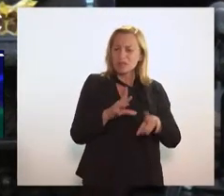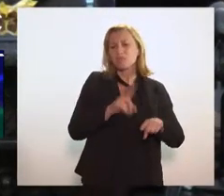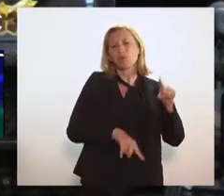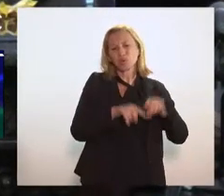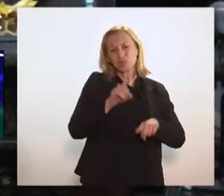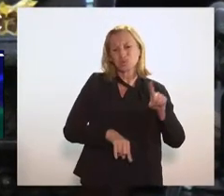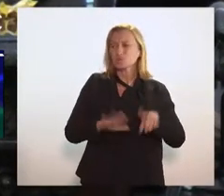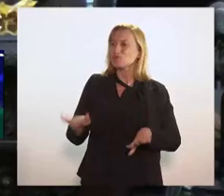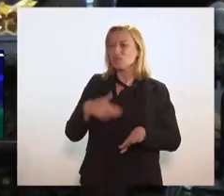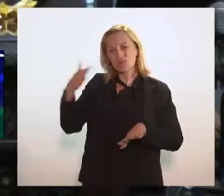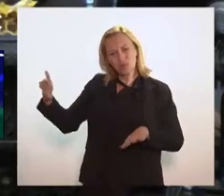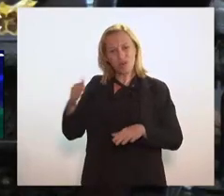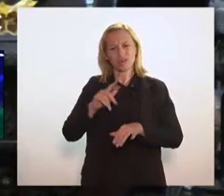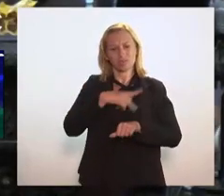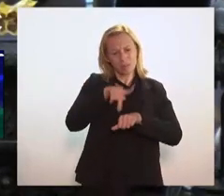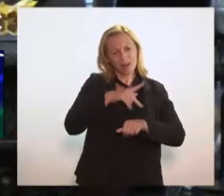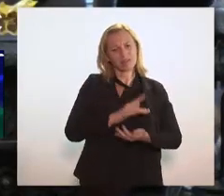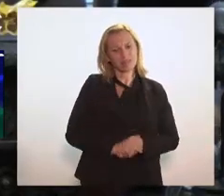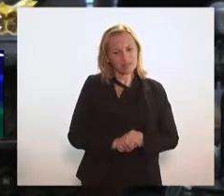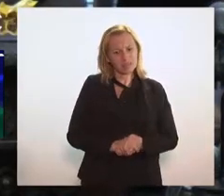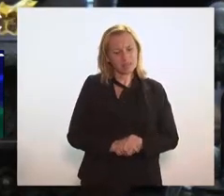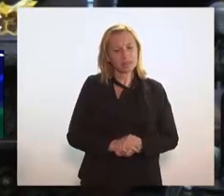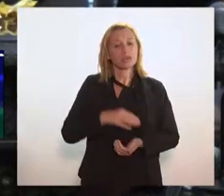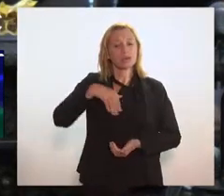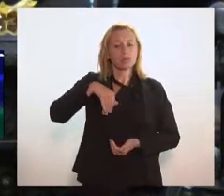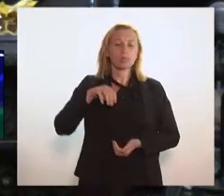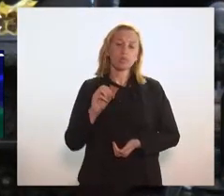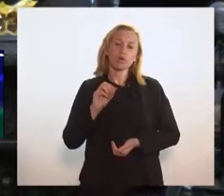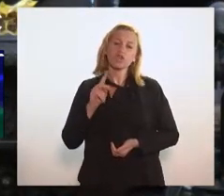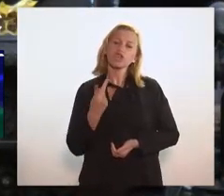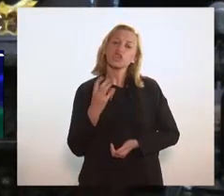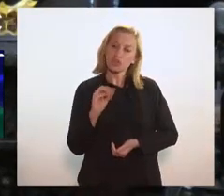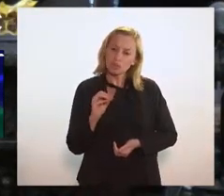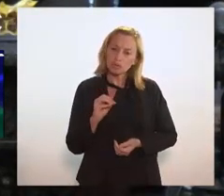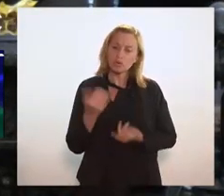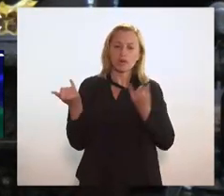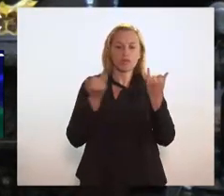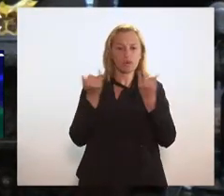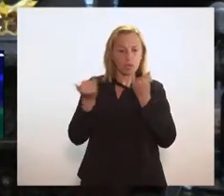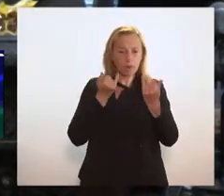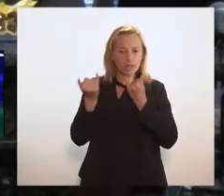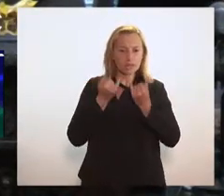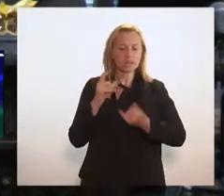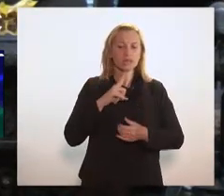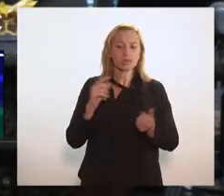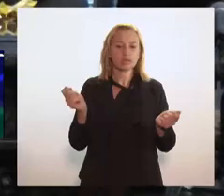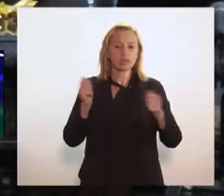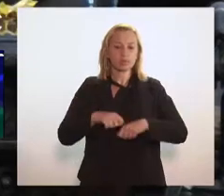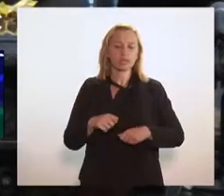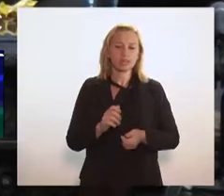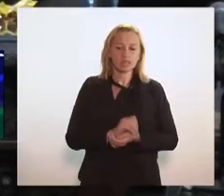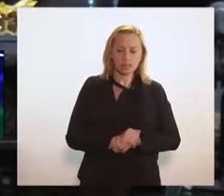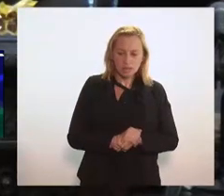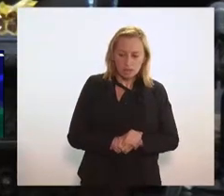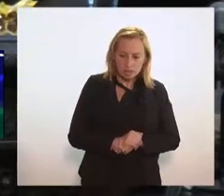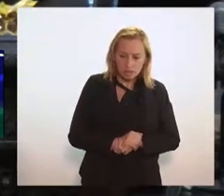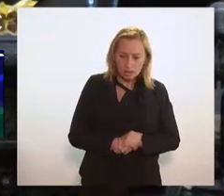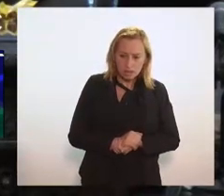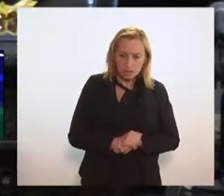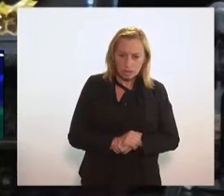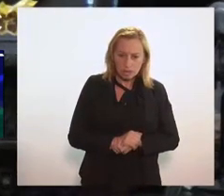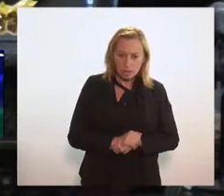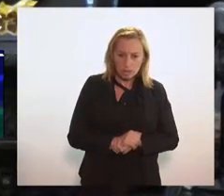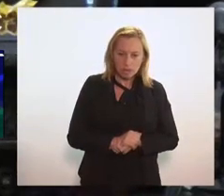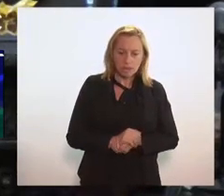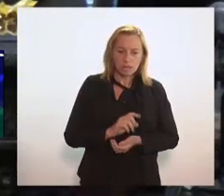Isso se reflete em outras áreas. A questão do moinho, a informação é que nós temos uma capacidade instalada para moer 80